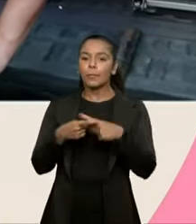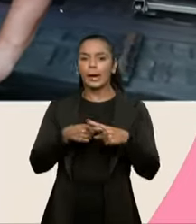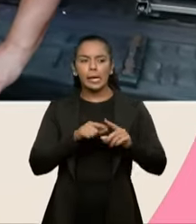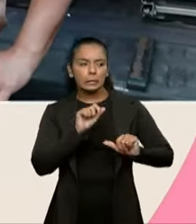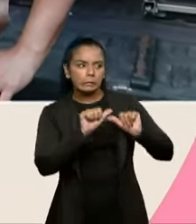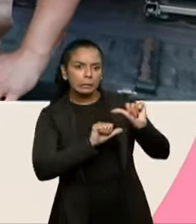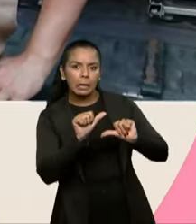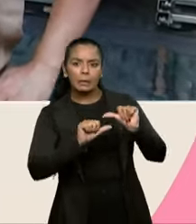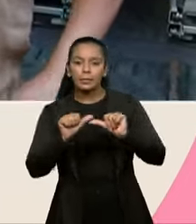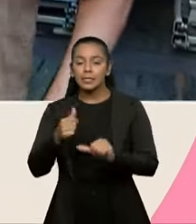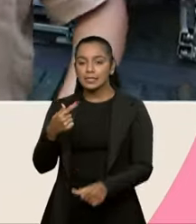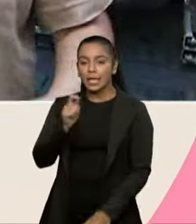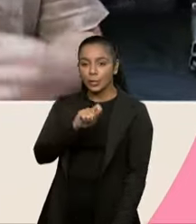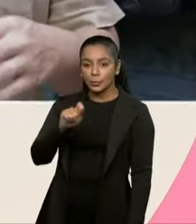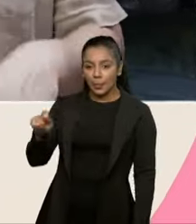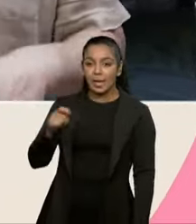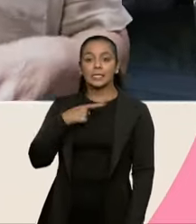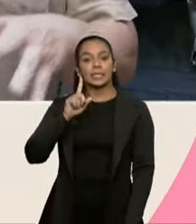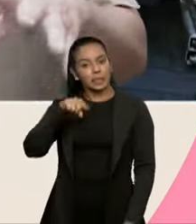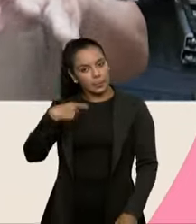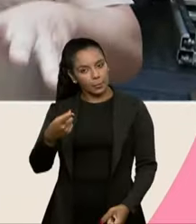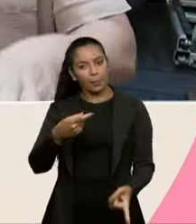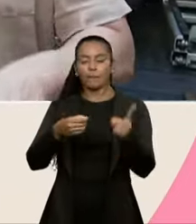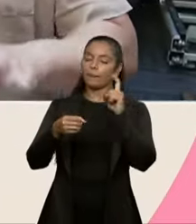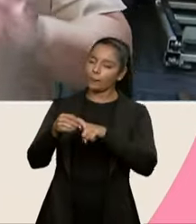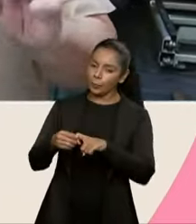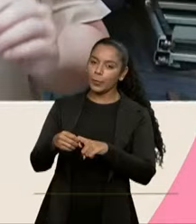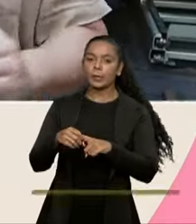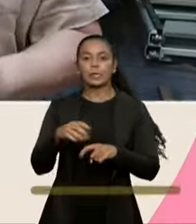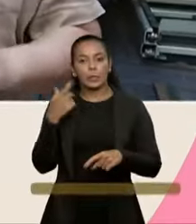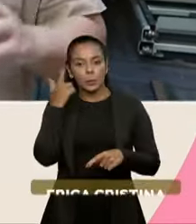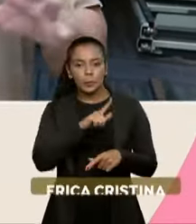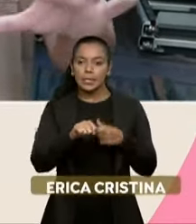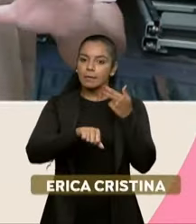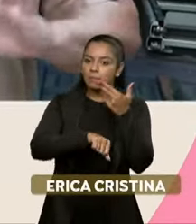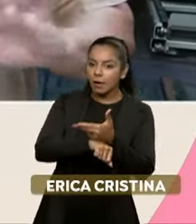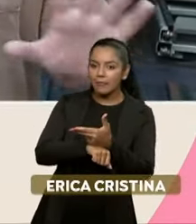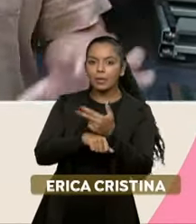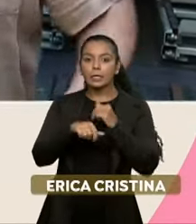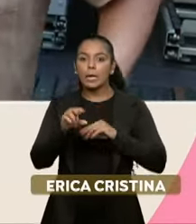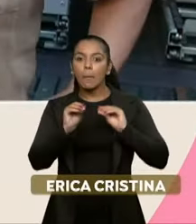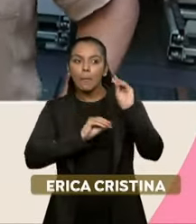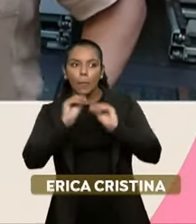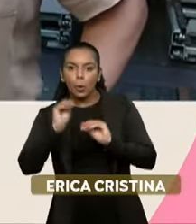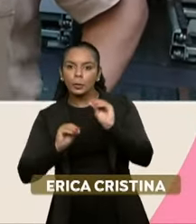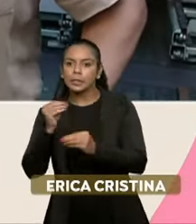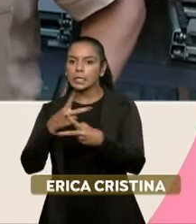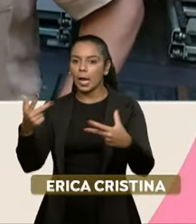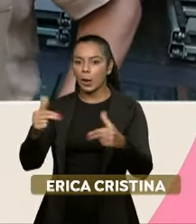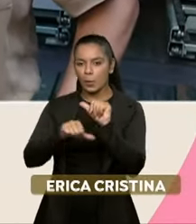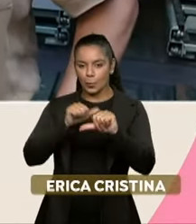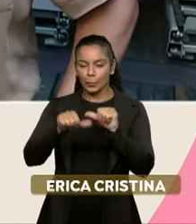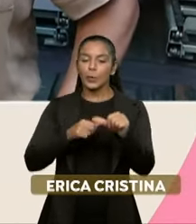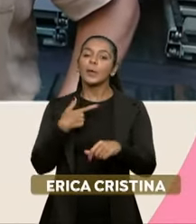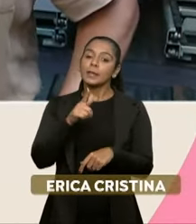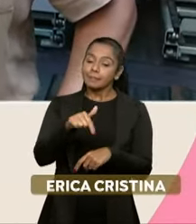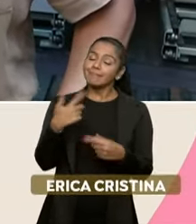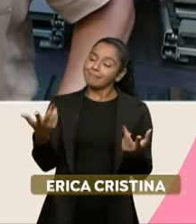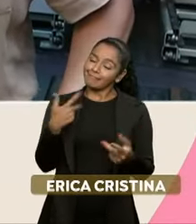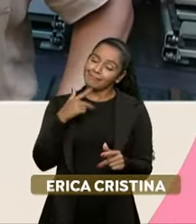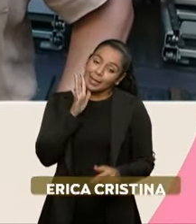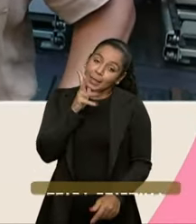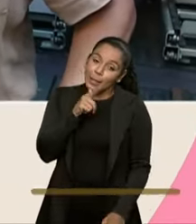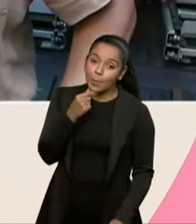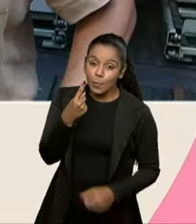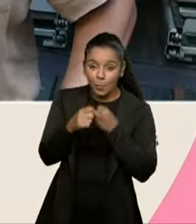ela ficou uns 7 meses e aí depois voltou, aí eu gravei, queria mexer algumas coisas, então. Demorou 1 ano para fazer, mas o bom é